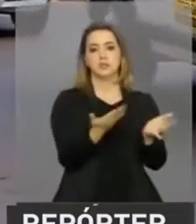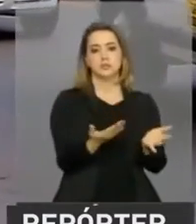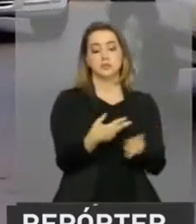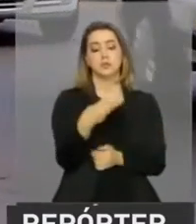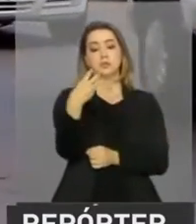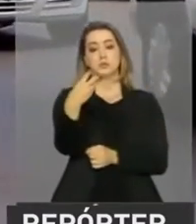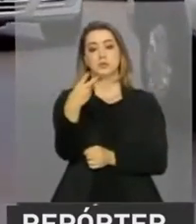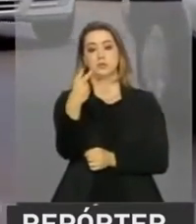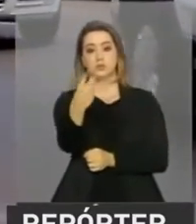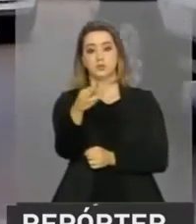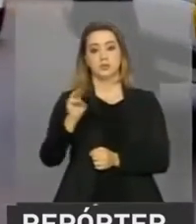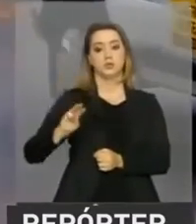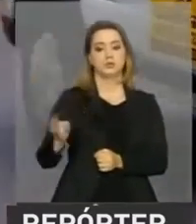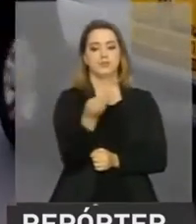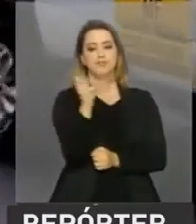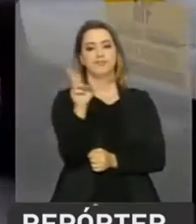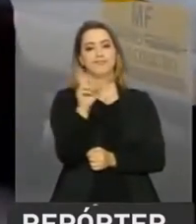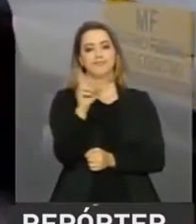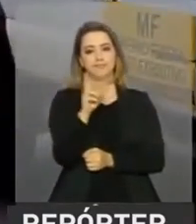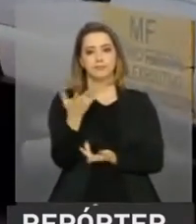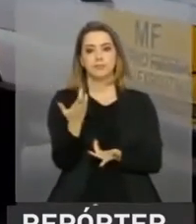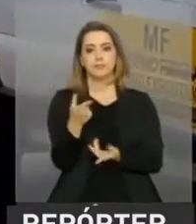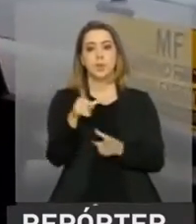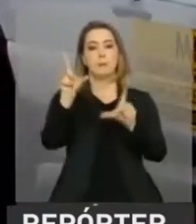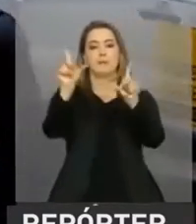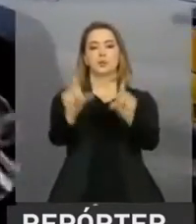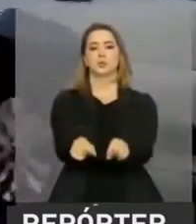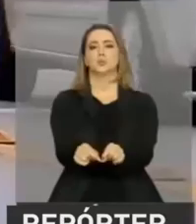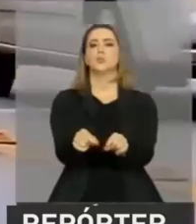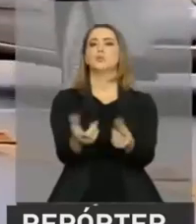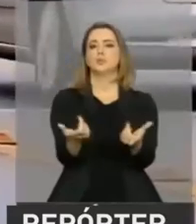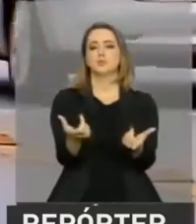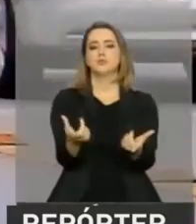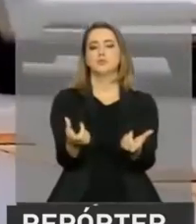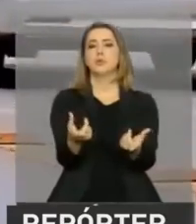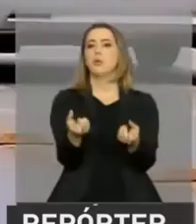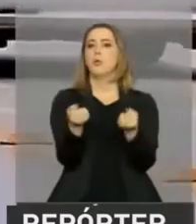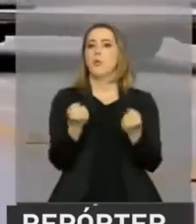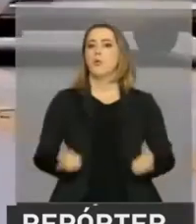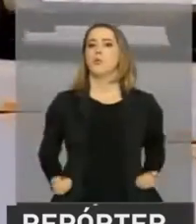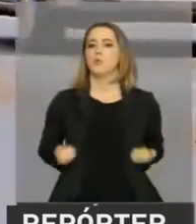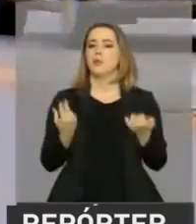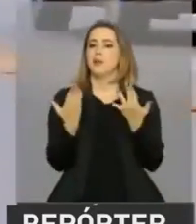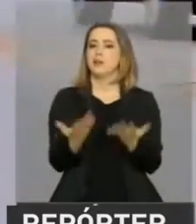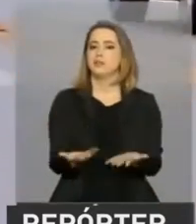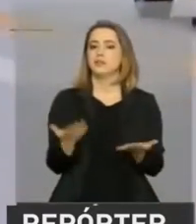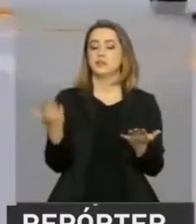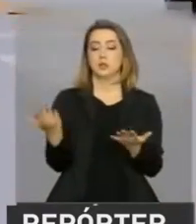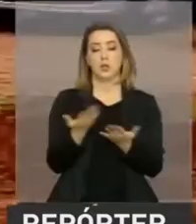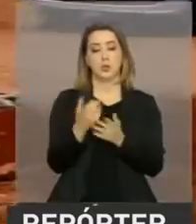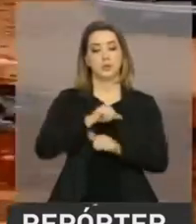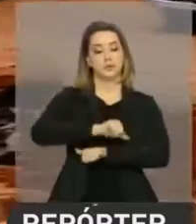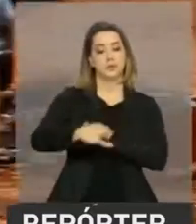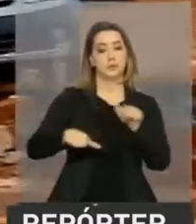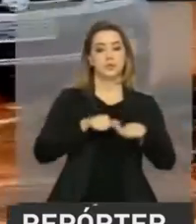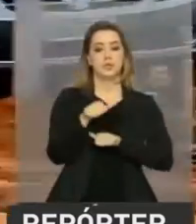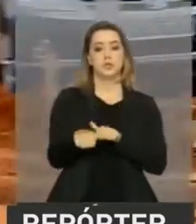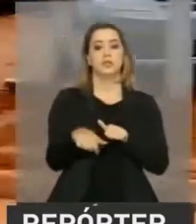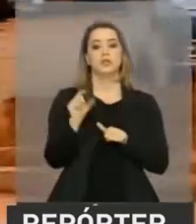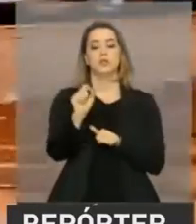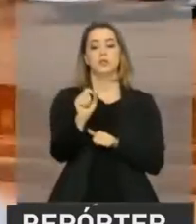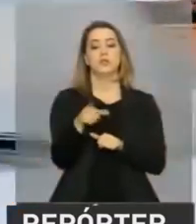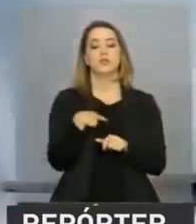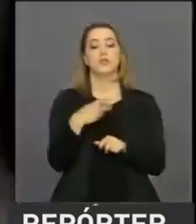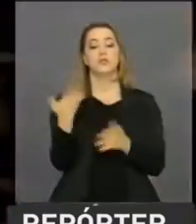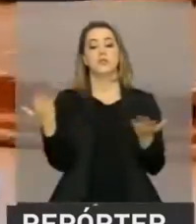32 milhões de reais para reduzir custos o governo vai mudar o modelo de transporte vai adotar